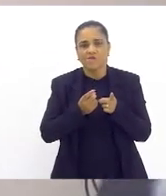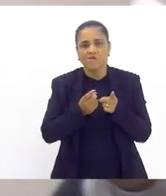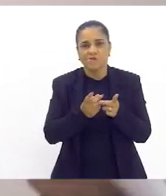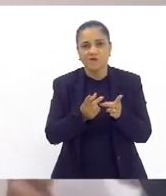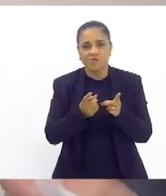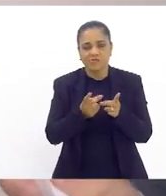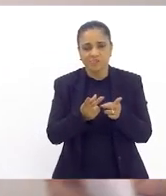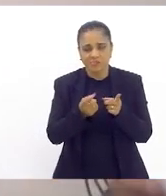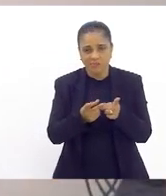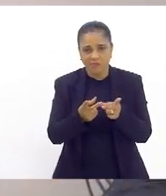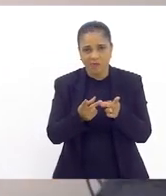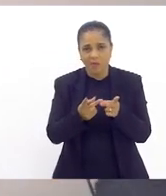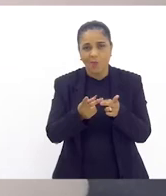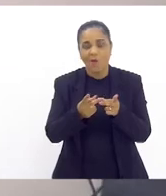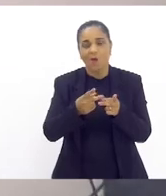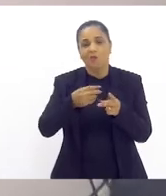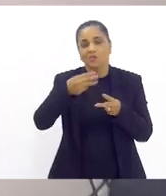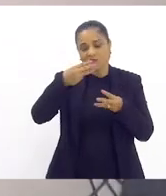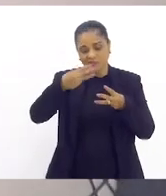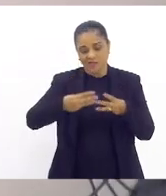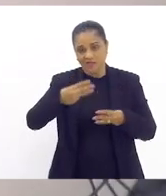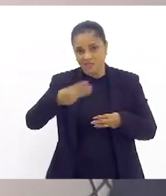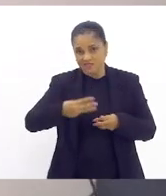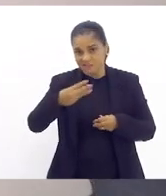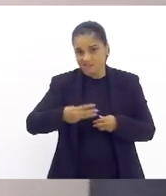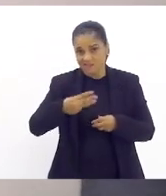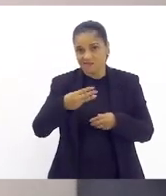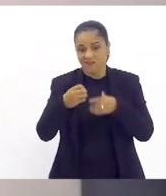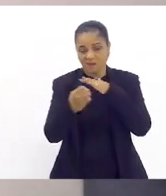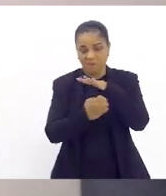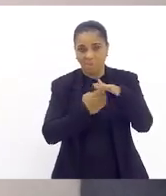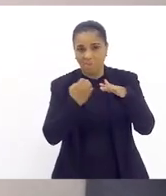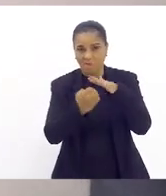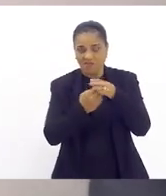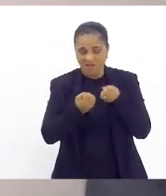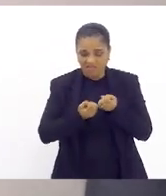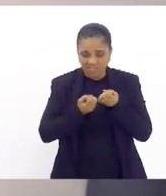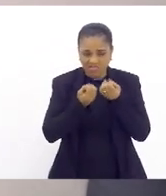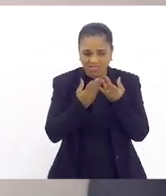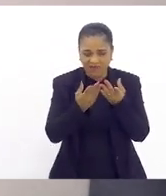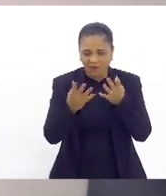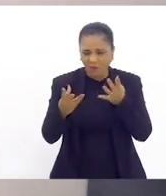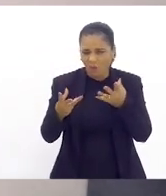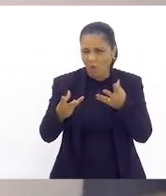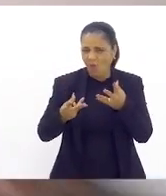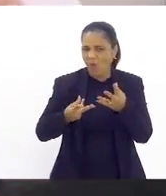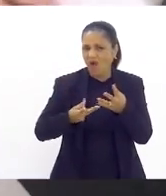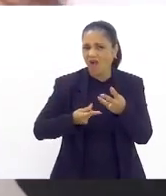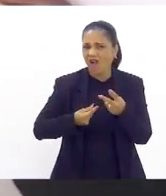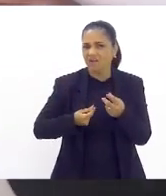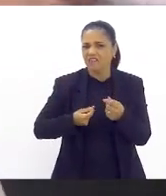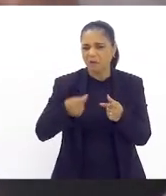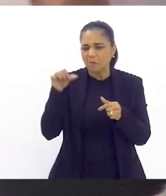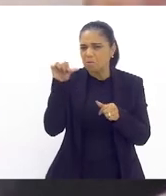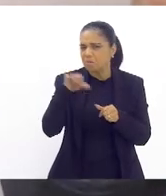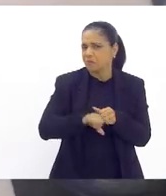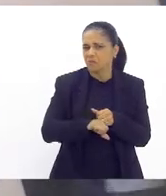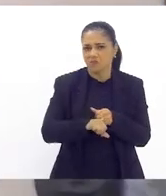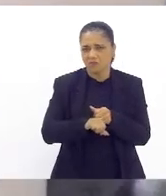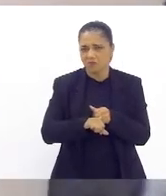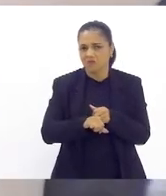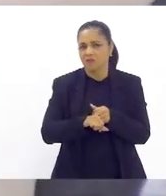para as empresas terceirizadas a qualidade da entrega Só piorou a gente tem feito de levantamento